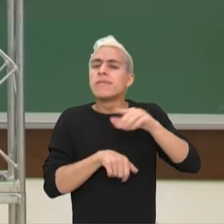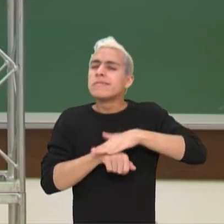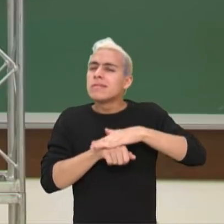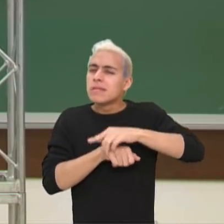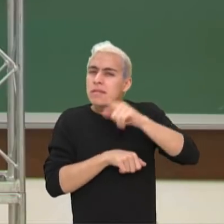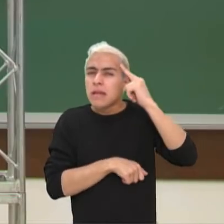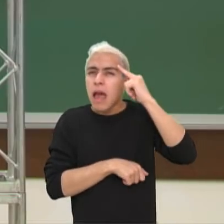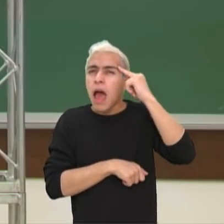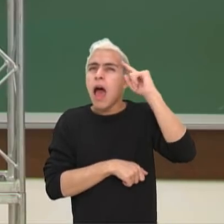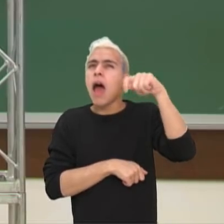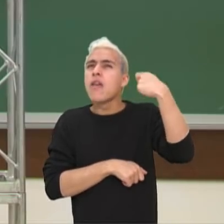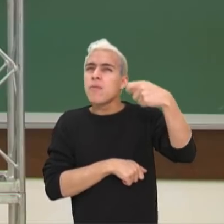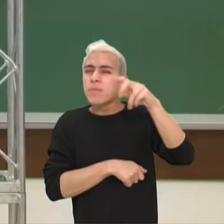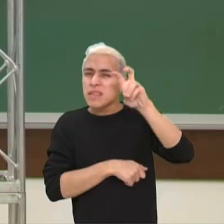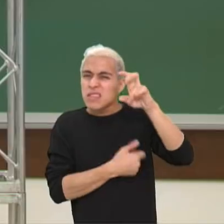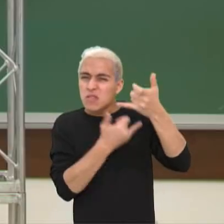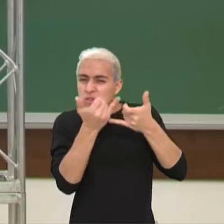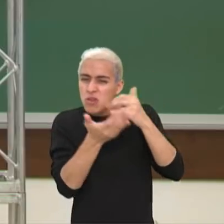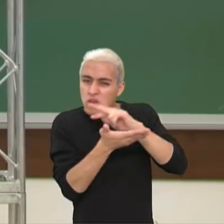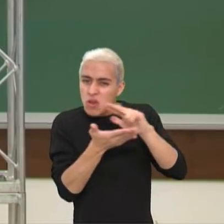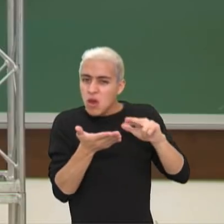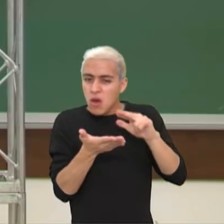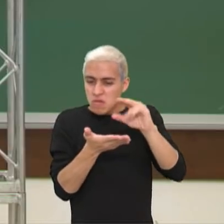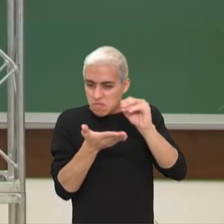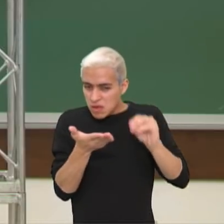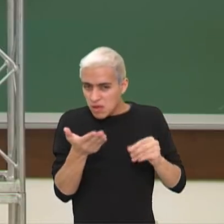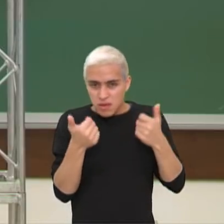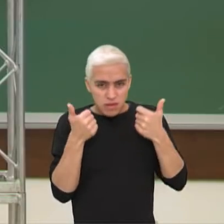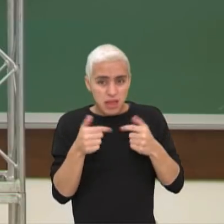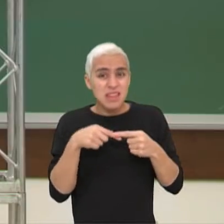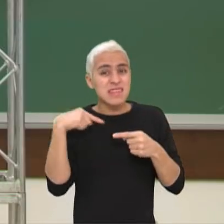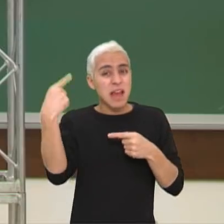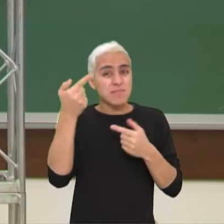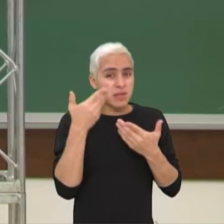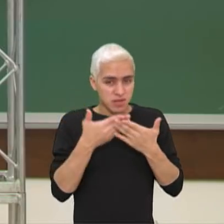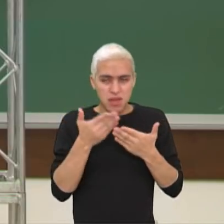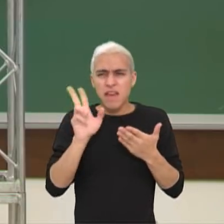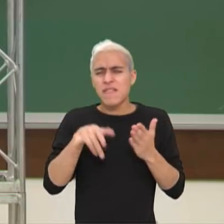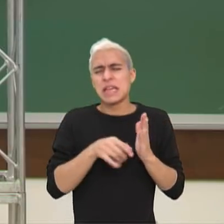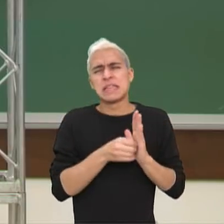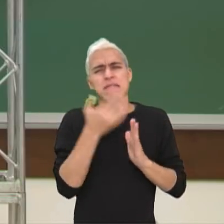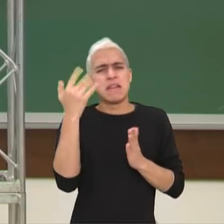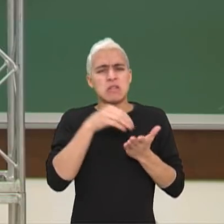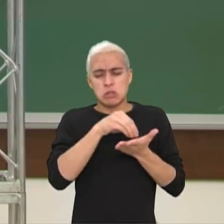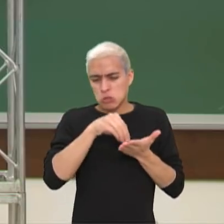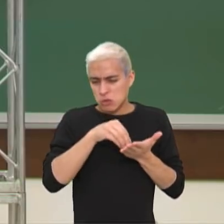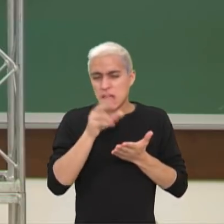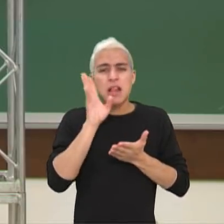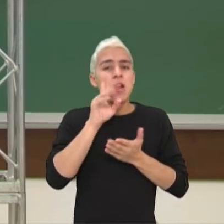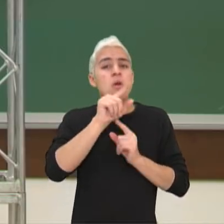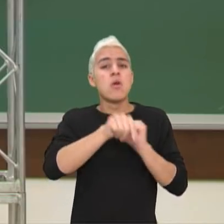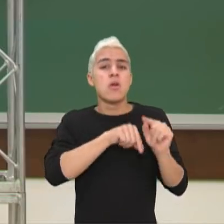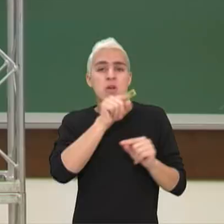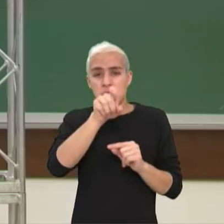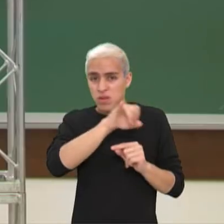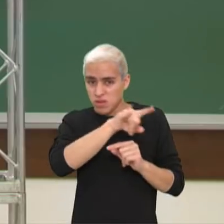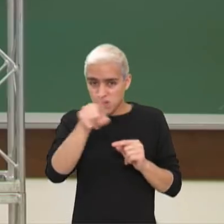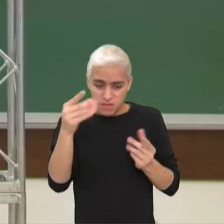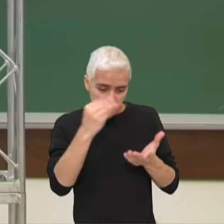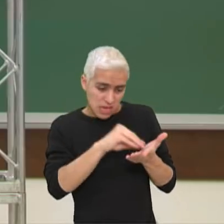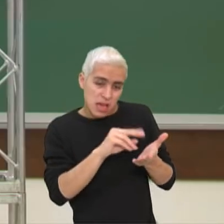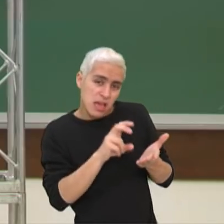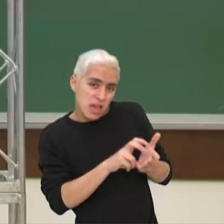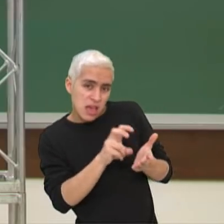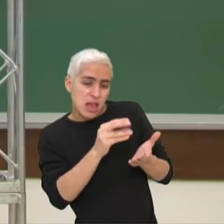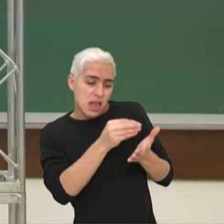5 jogos lá para a gente dar continuidade na aula. Na próxima aula, a gente vai ver vários jogos. Então, o que vai ser legal? Se você anotou